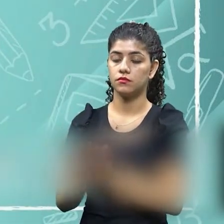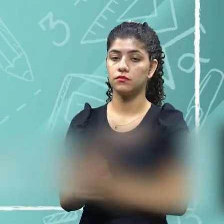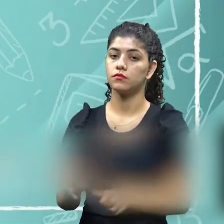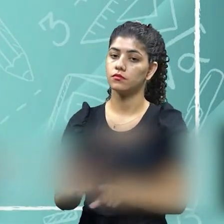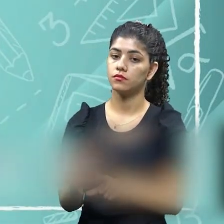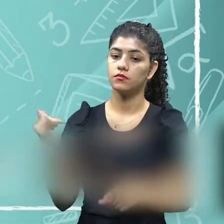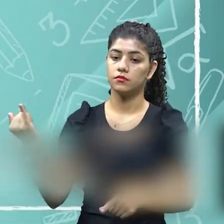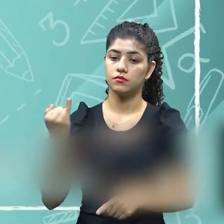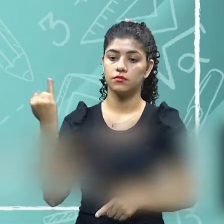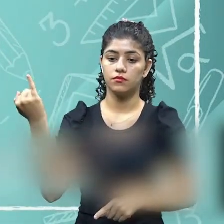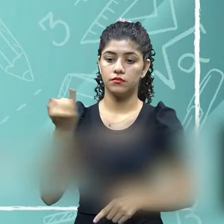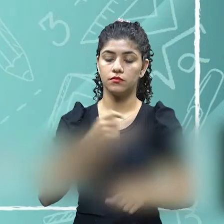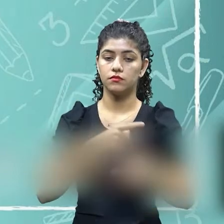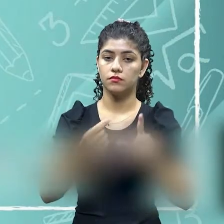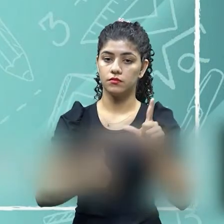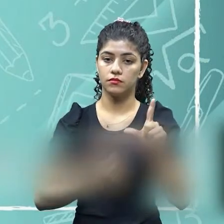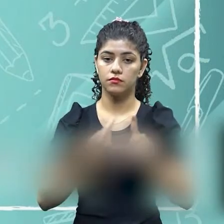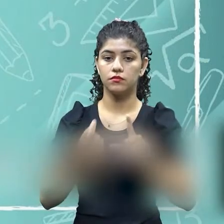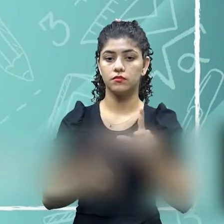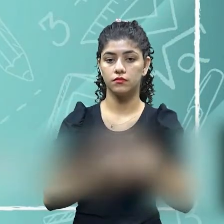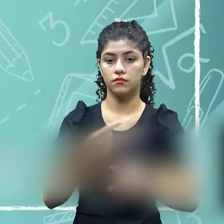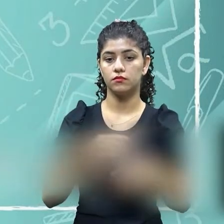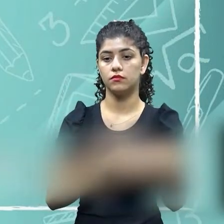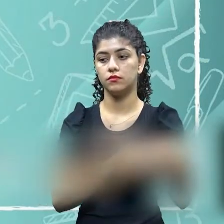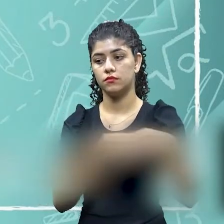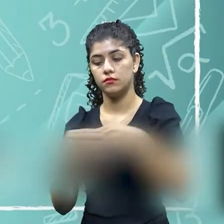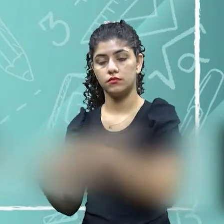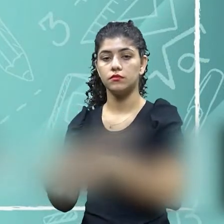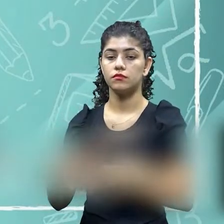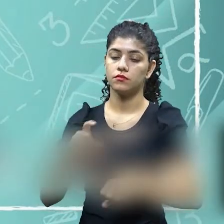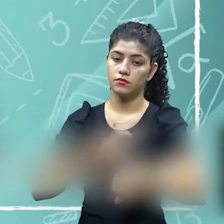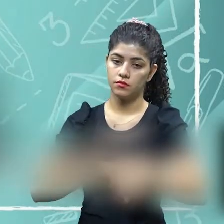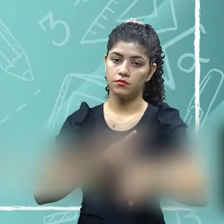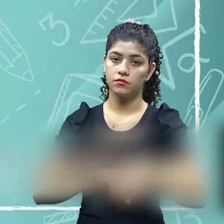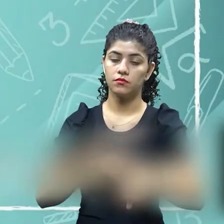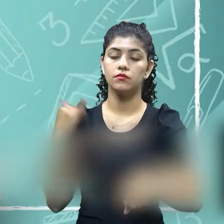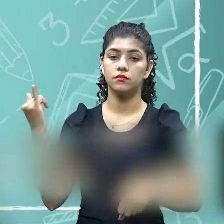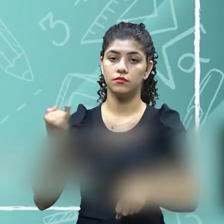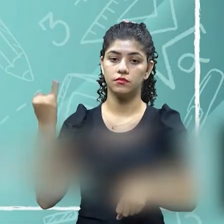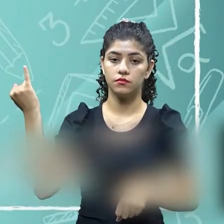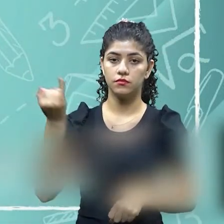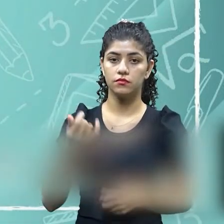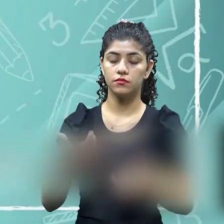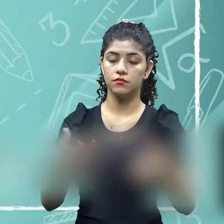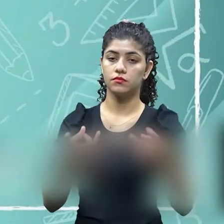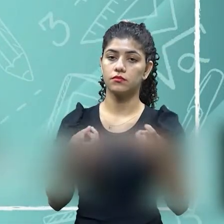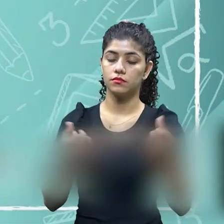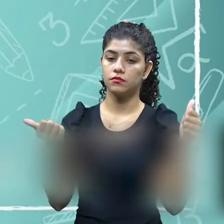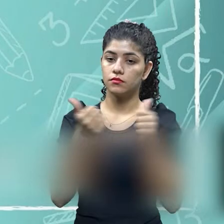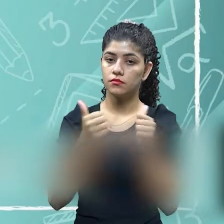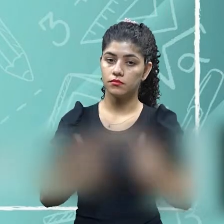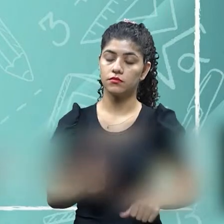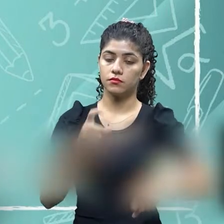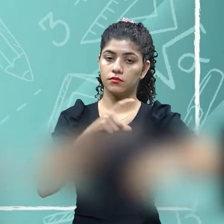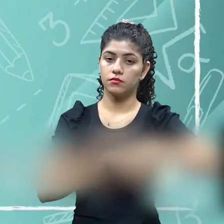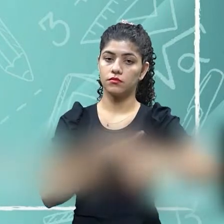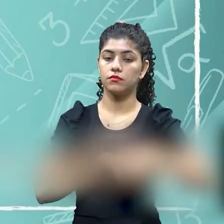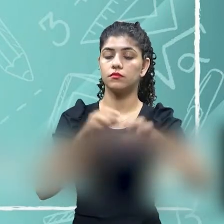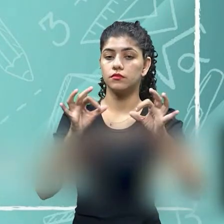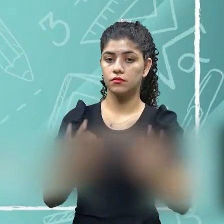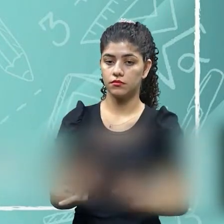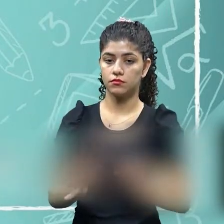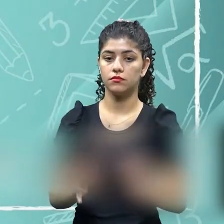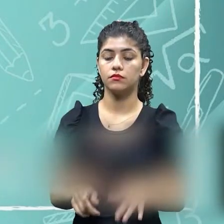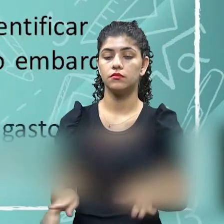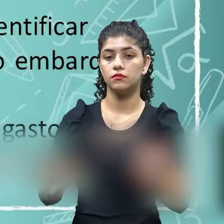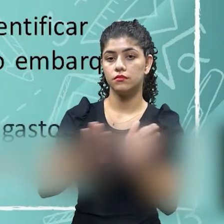para a logística, principalmente para o transporte, é o tempo. Então, cabe a verificar dentro da contratação o tempo de embarque e o tempo de chegada